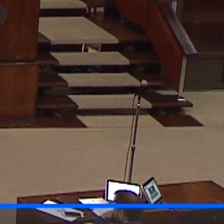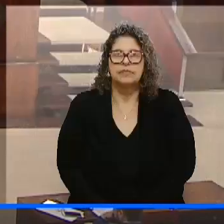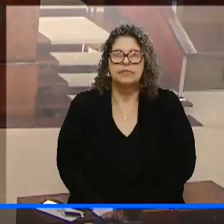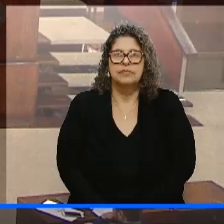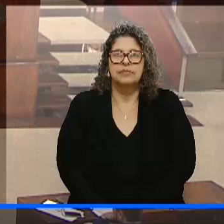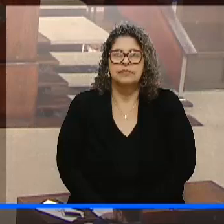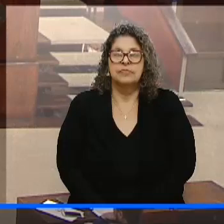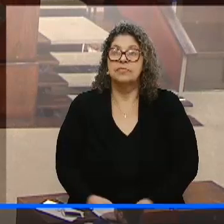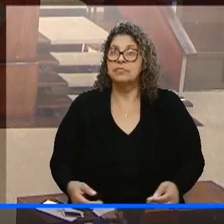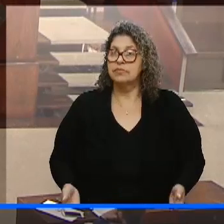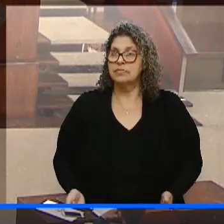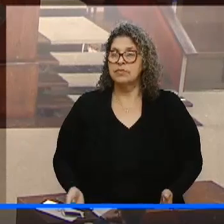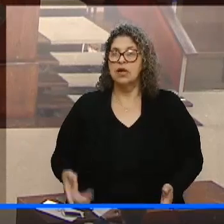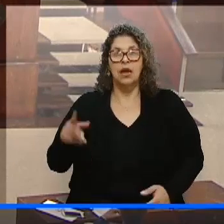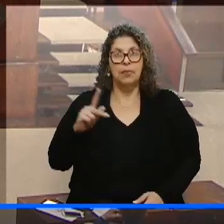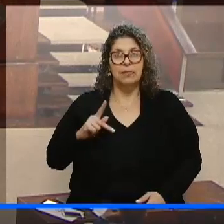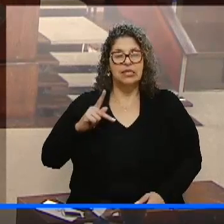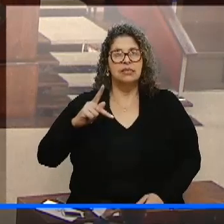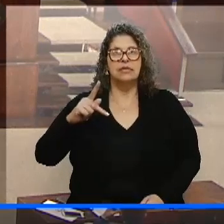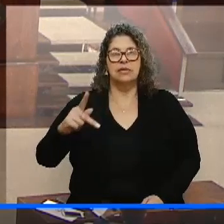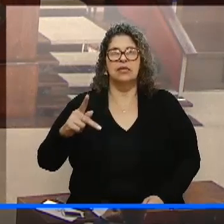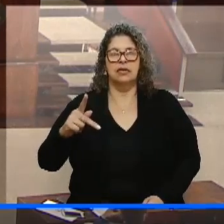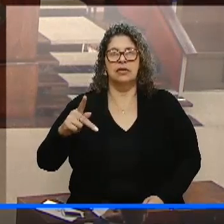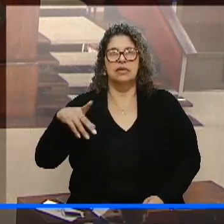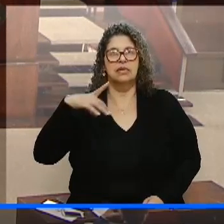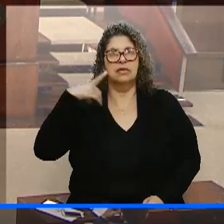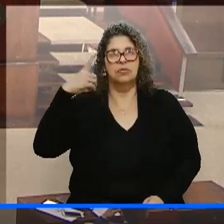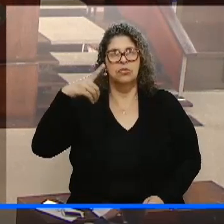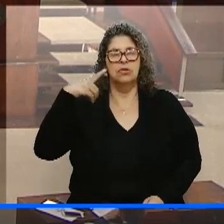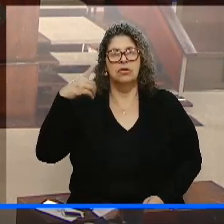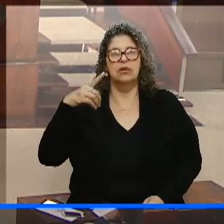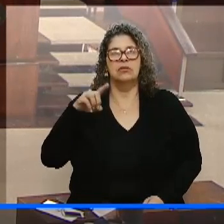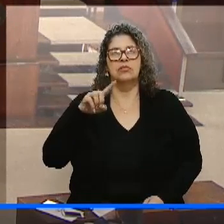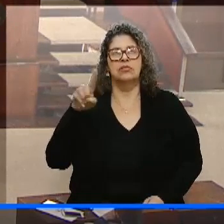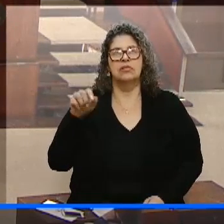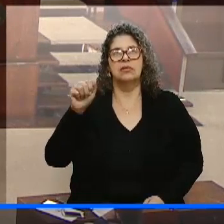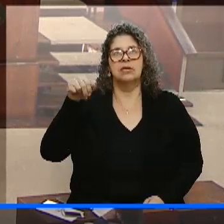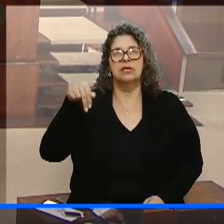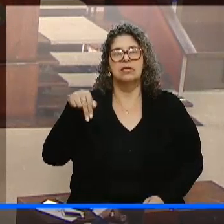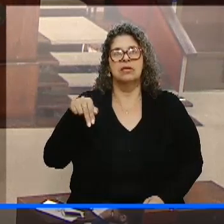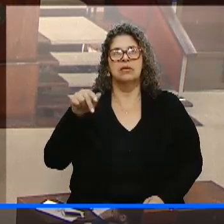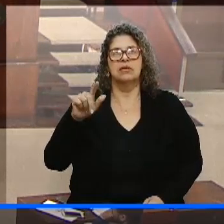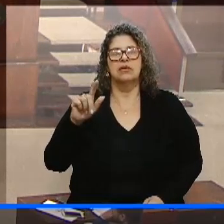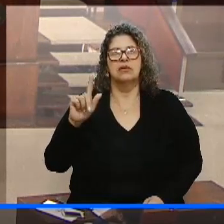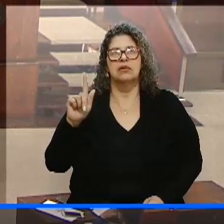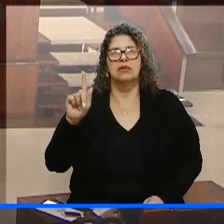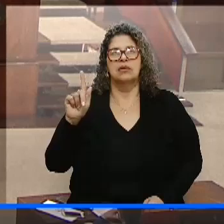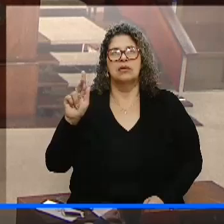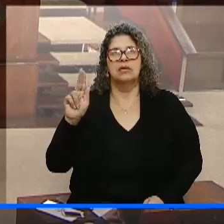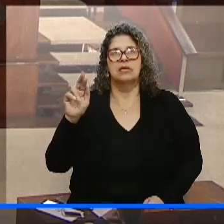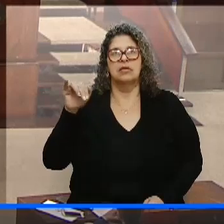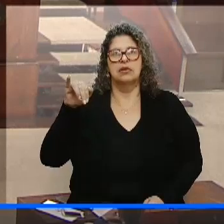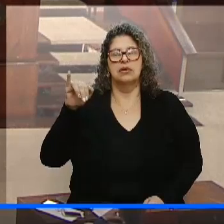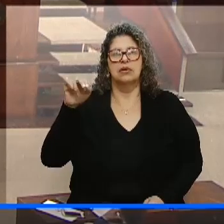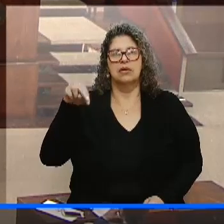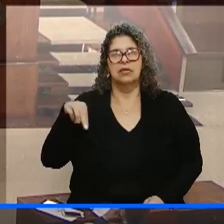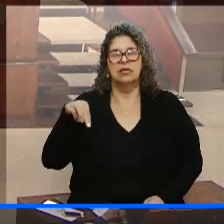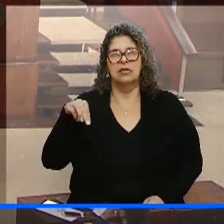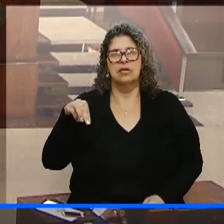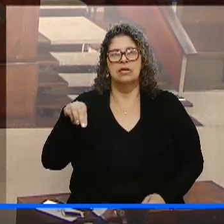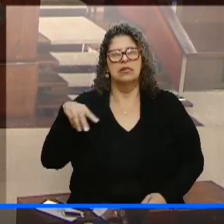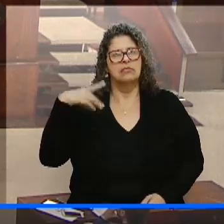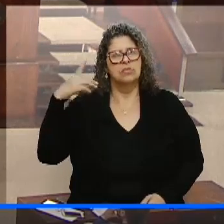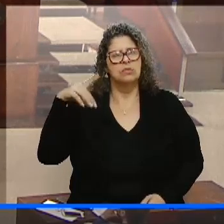caro presidente deputado joaquim senhores deputados deputadas os que nos